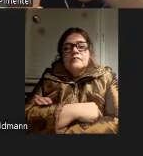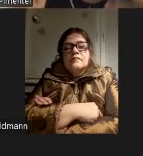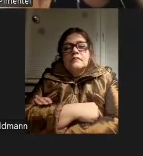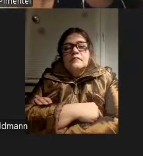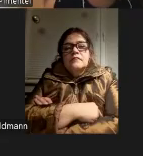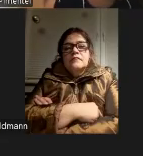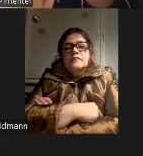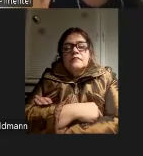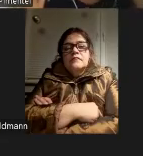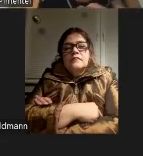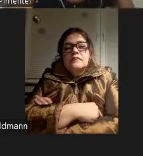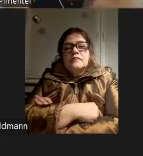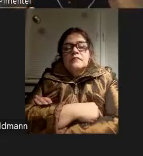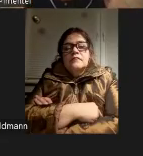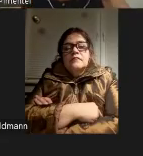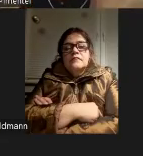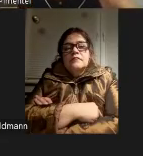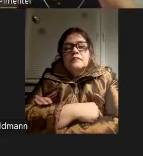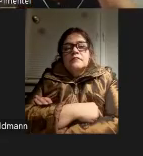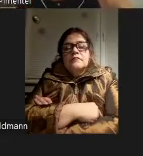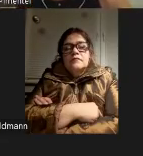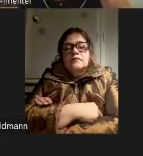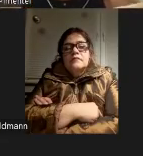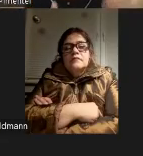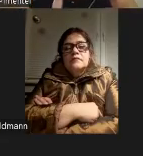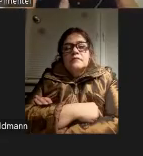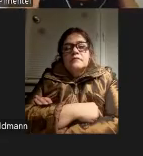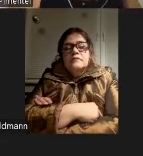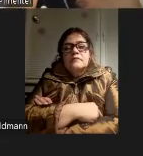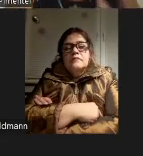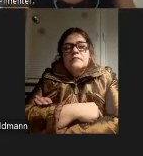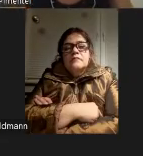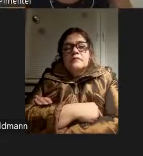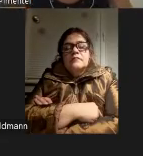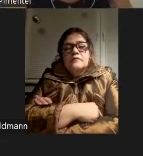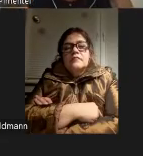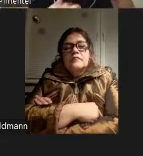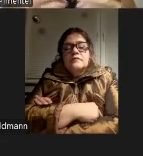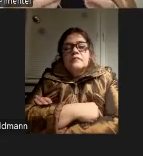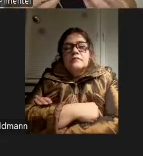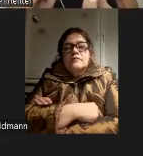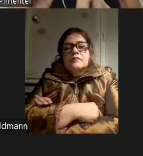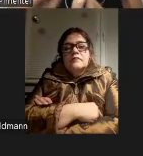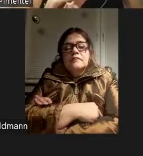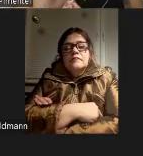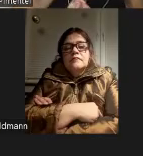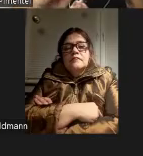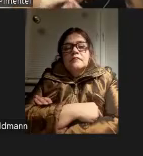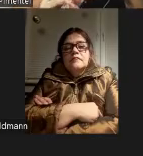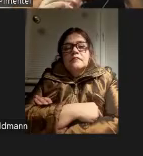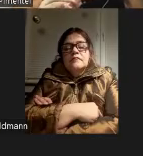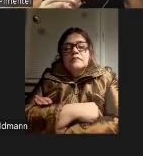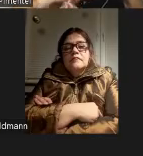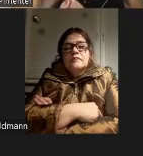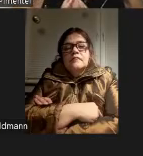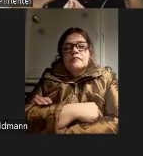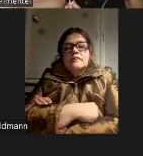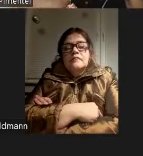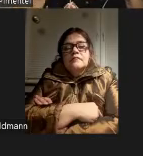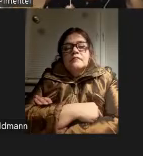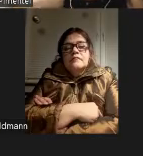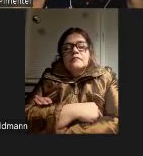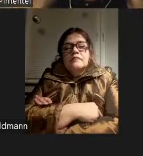com déficit de atenção, ou seja, nos pacientes com TDAH, né, déficit de atenção e hiperatividade, Essas redes disfuncionais